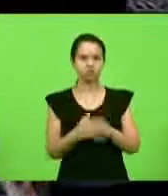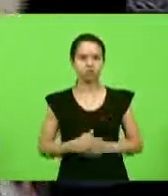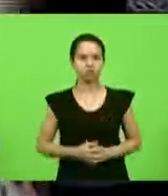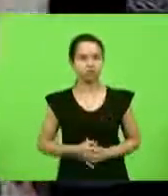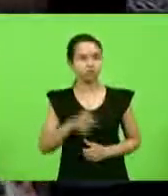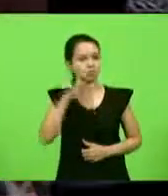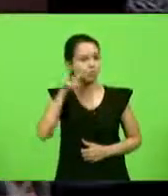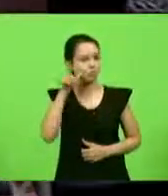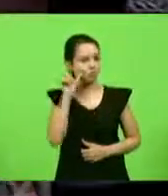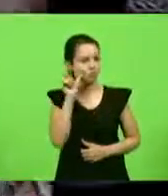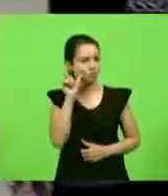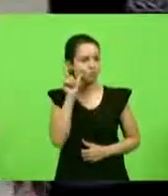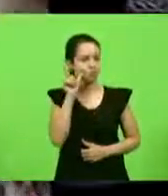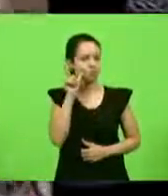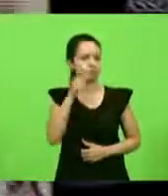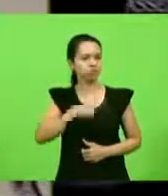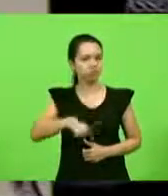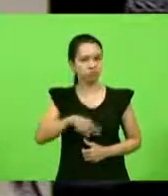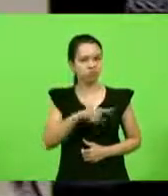ontem tivemos